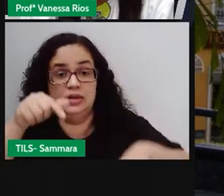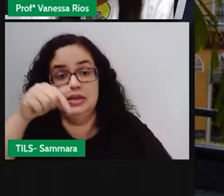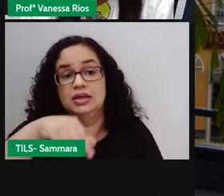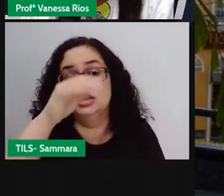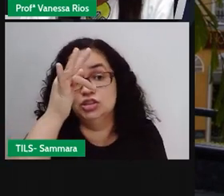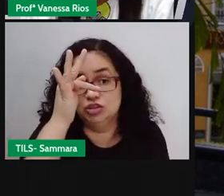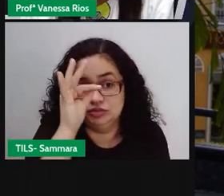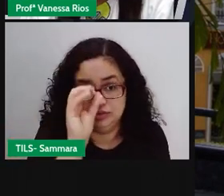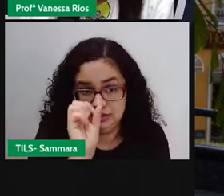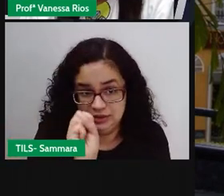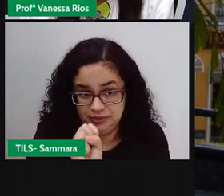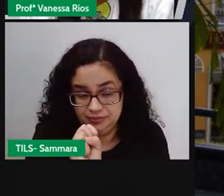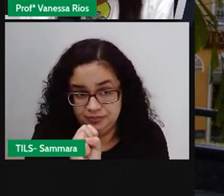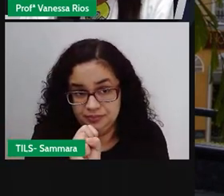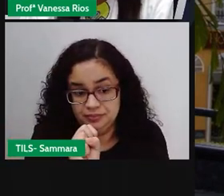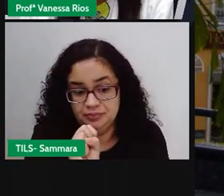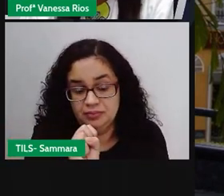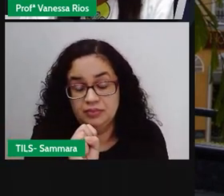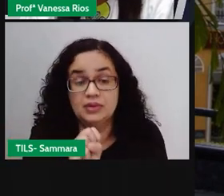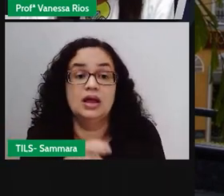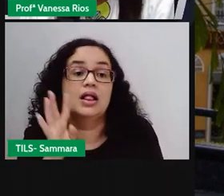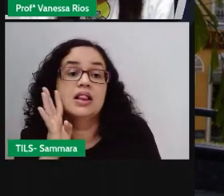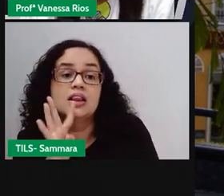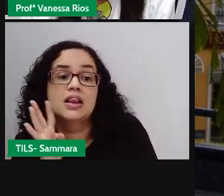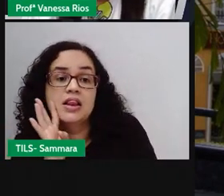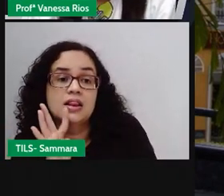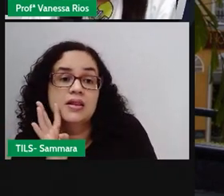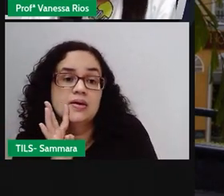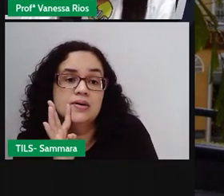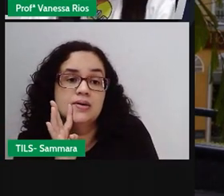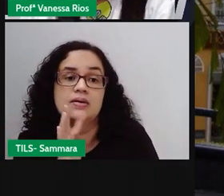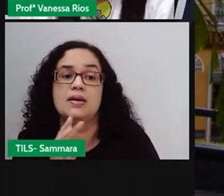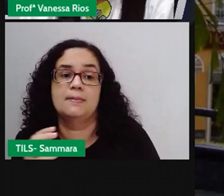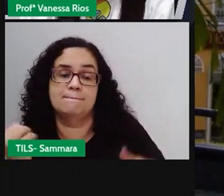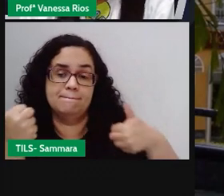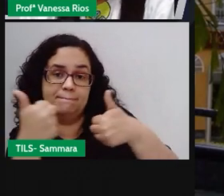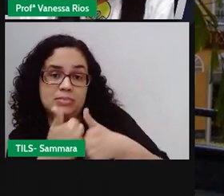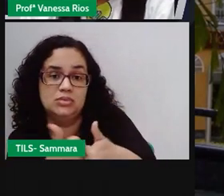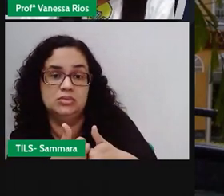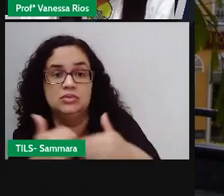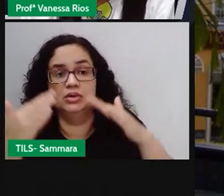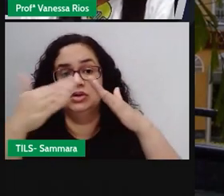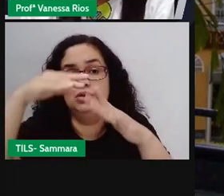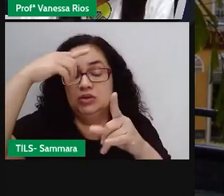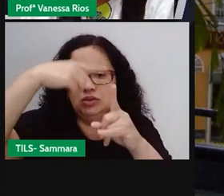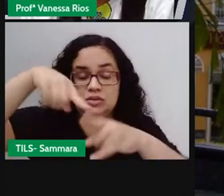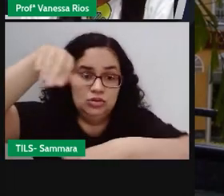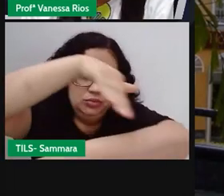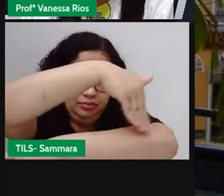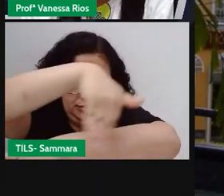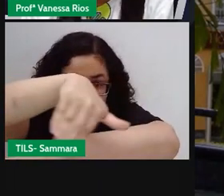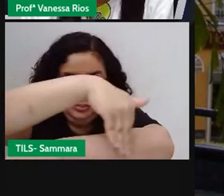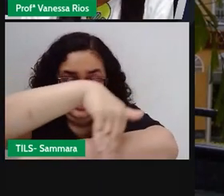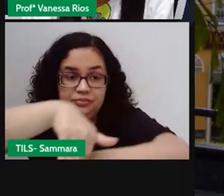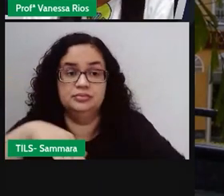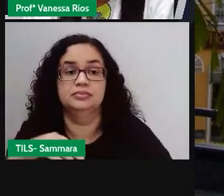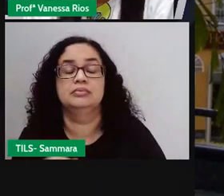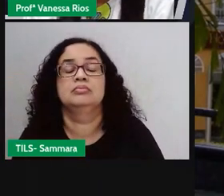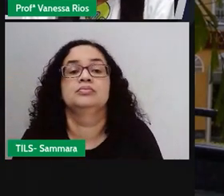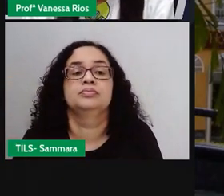de Santana, mas esse tem grande destaque, até por estar próximo aí à Igreja Senhor dos Passos, que também